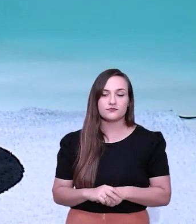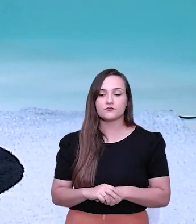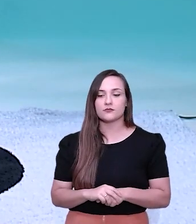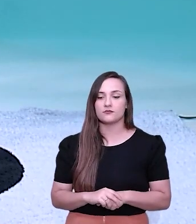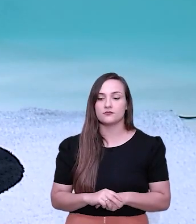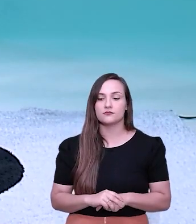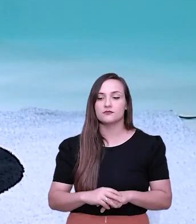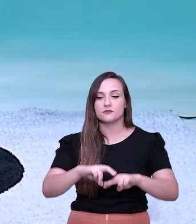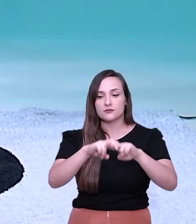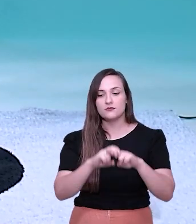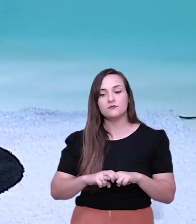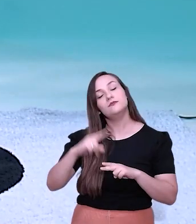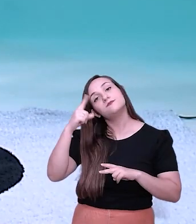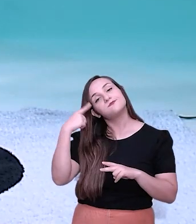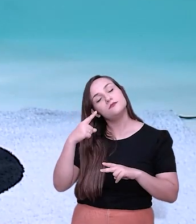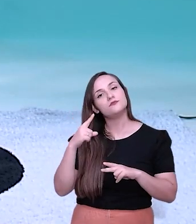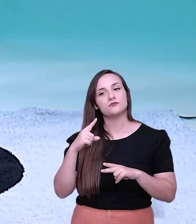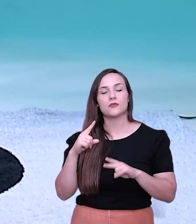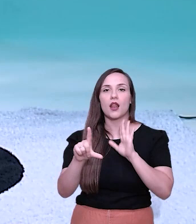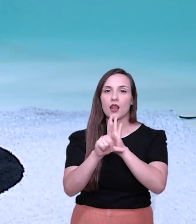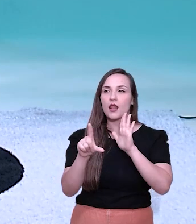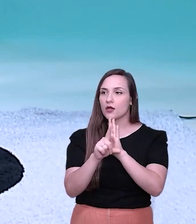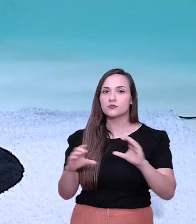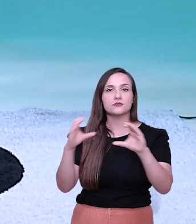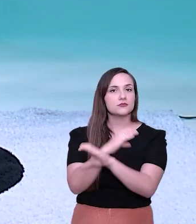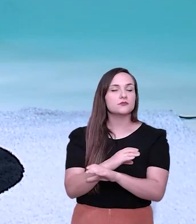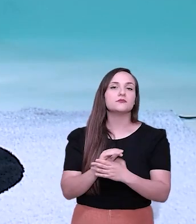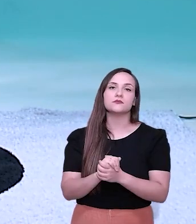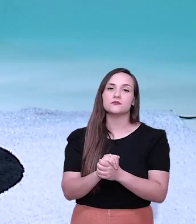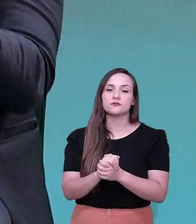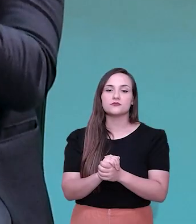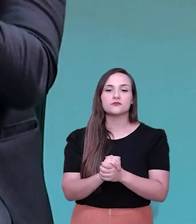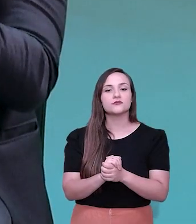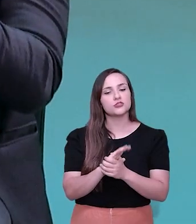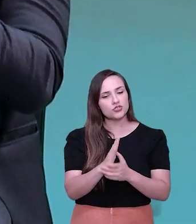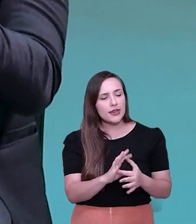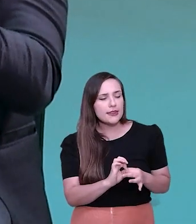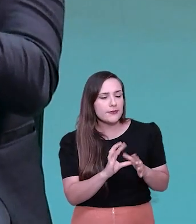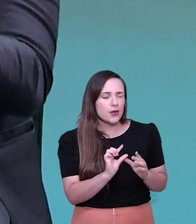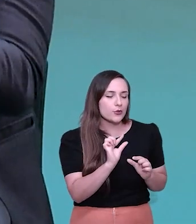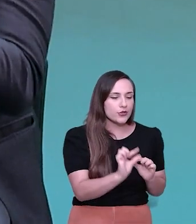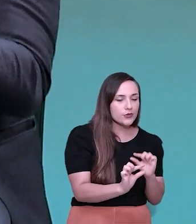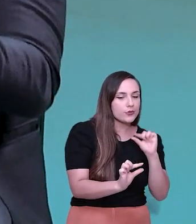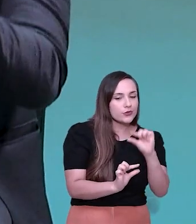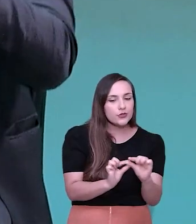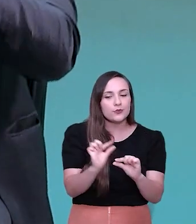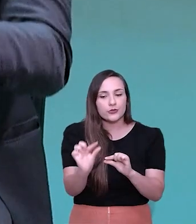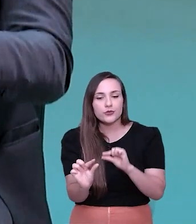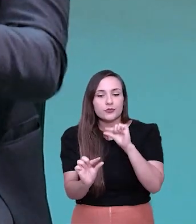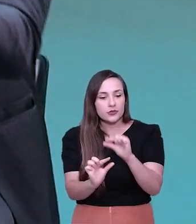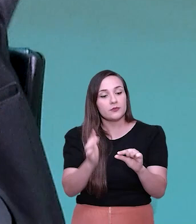o direito, né, o judiciário como um todo, a lei como um todo, ela vai dando pequenos benefícios para que